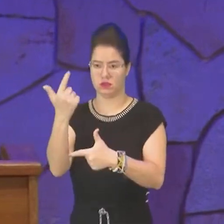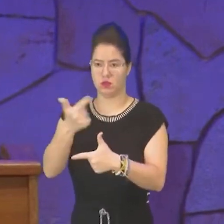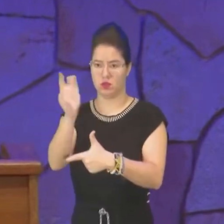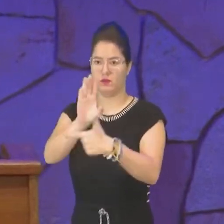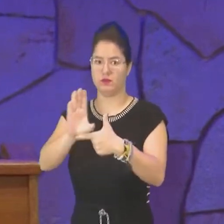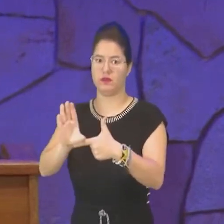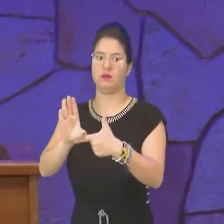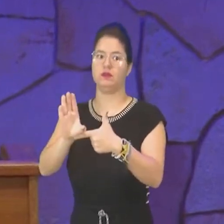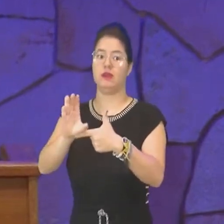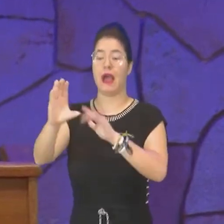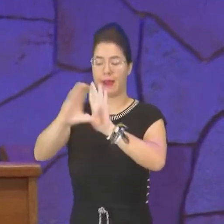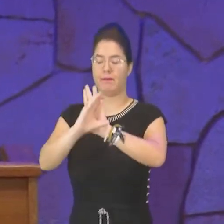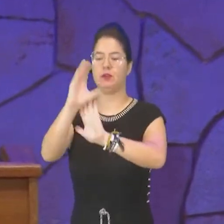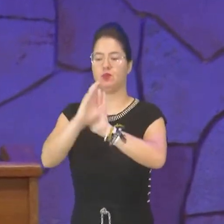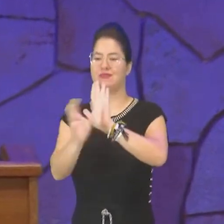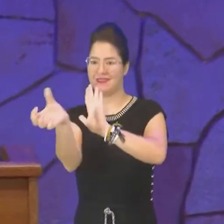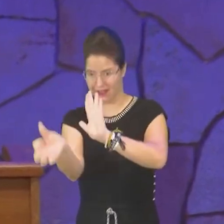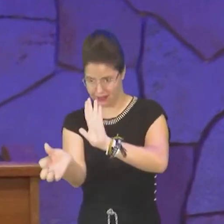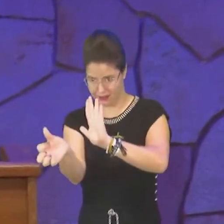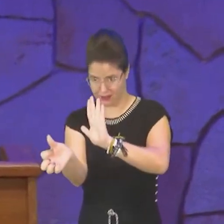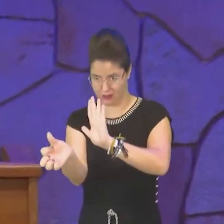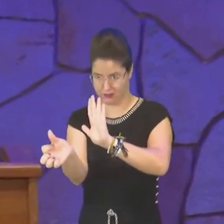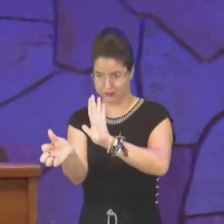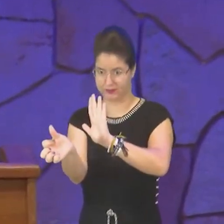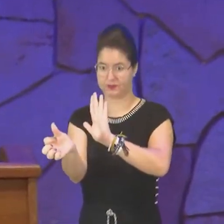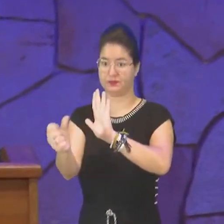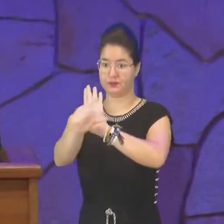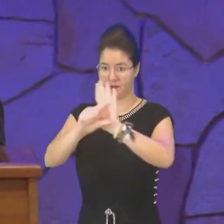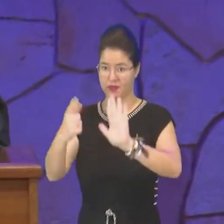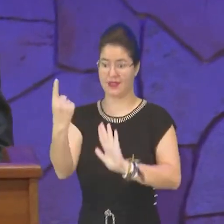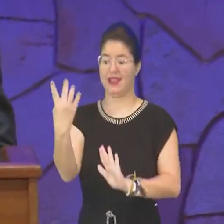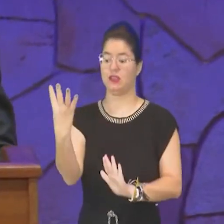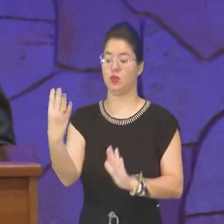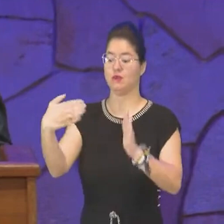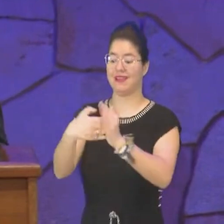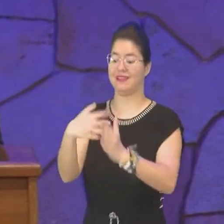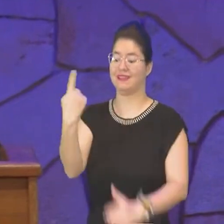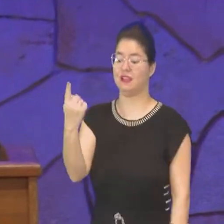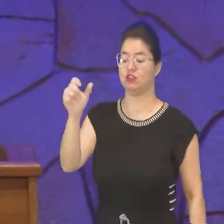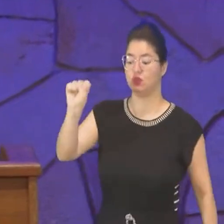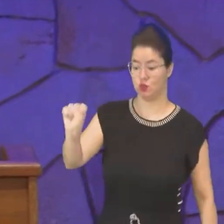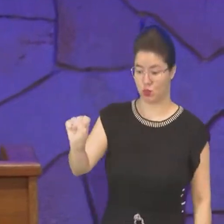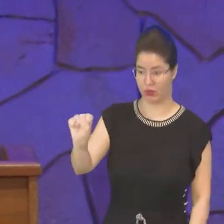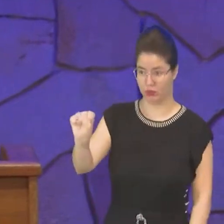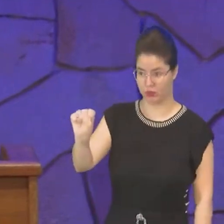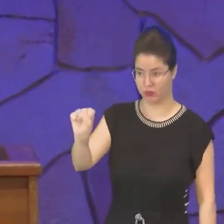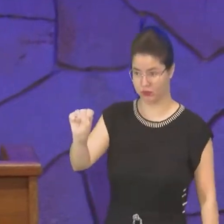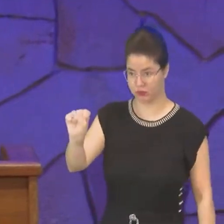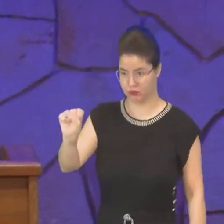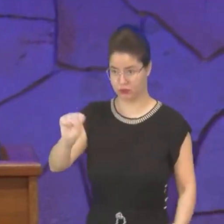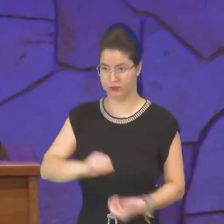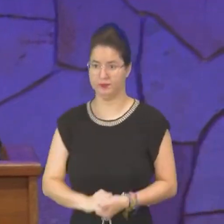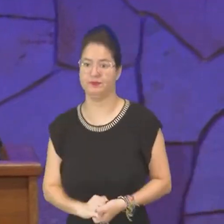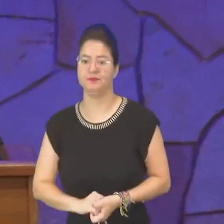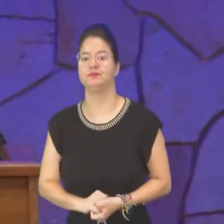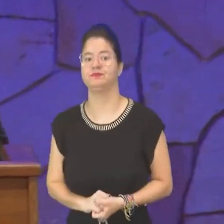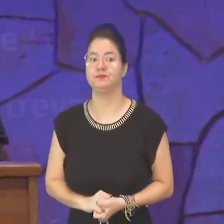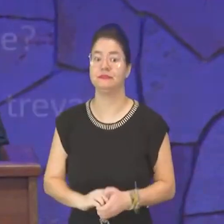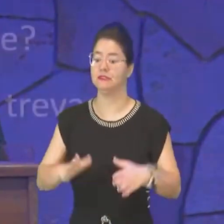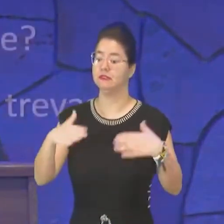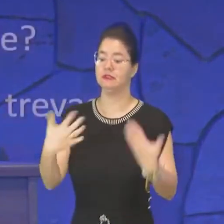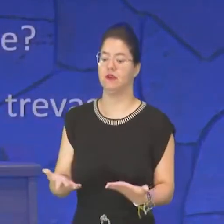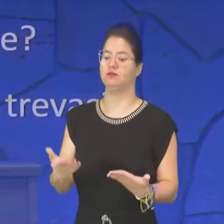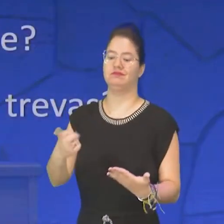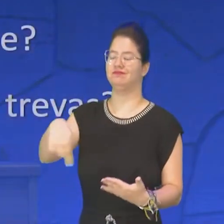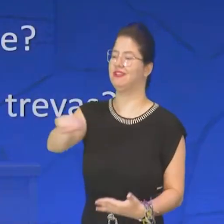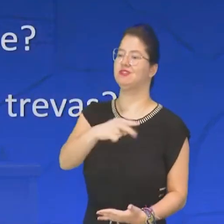capítulo de número 6, dos versos de 14 a 18. Não vos